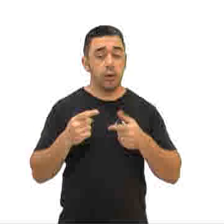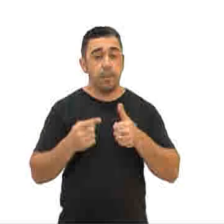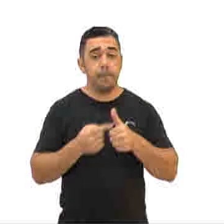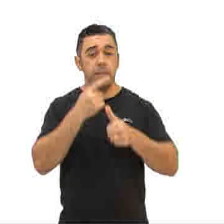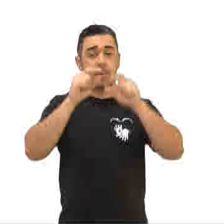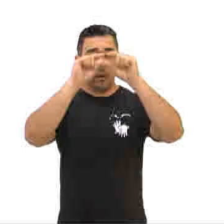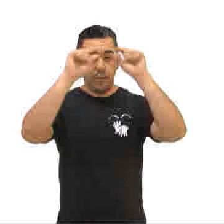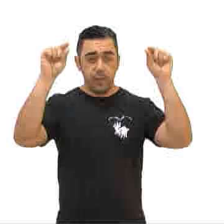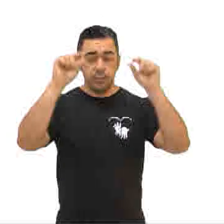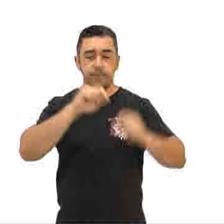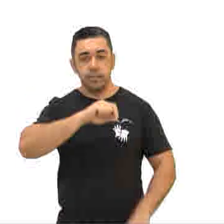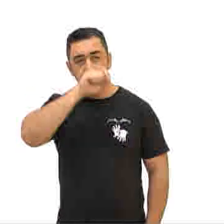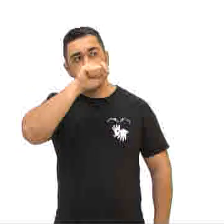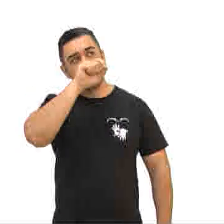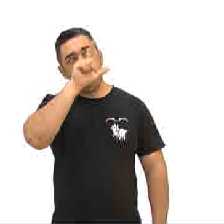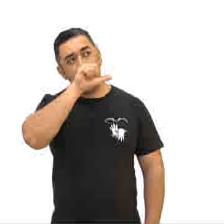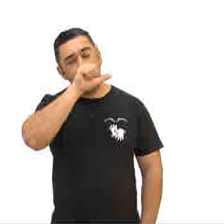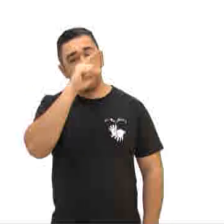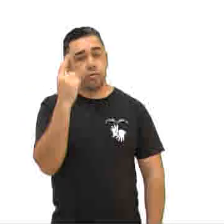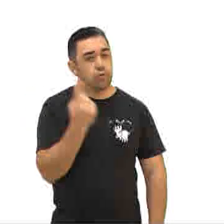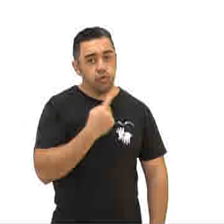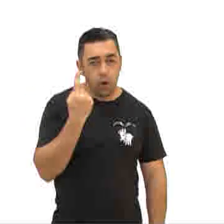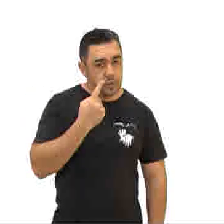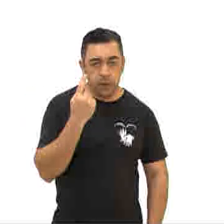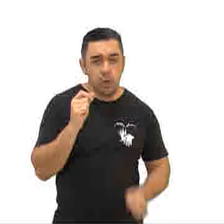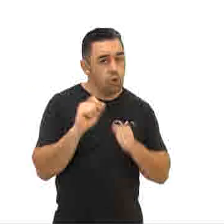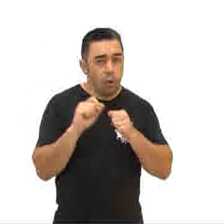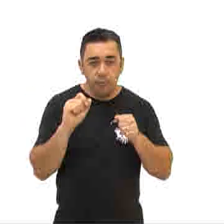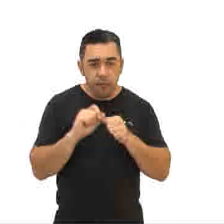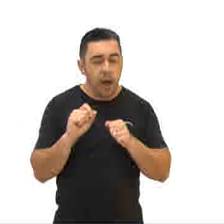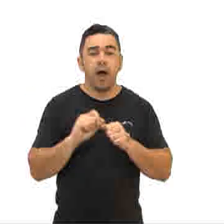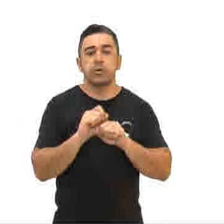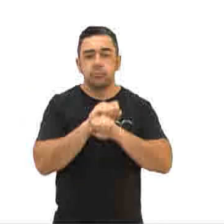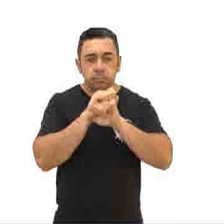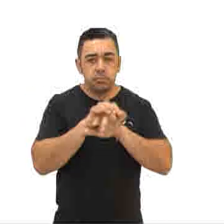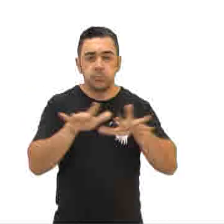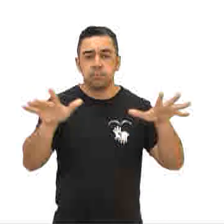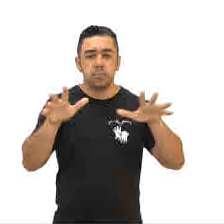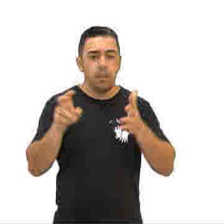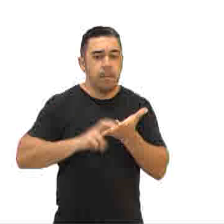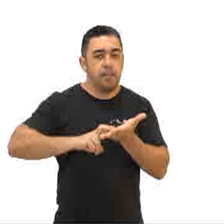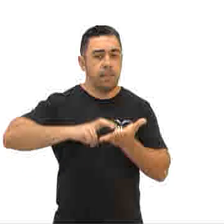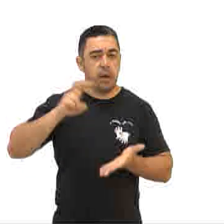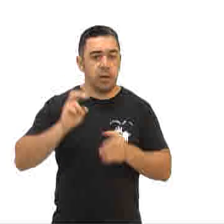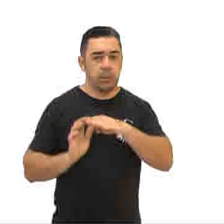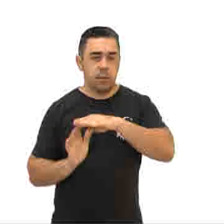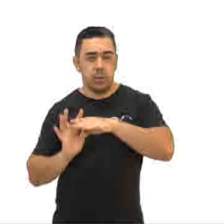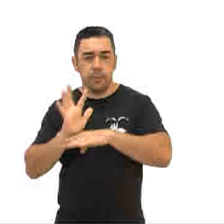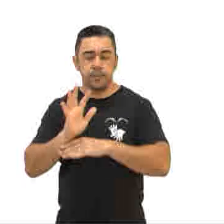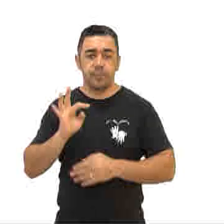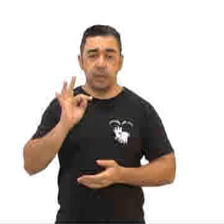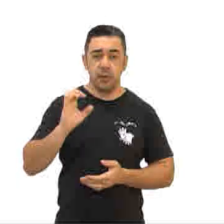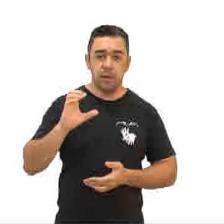poema. Um galo sozinho não tece uma manhã. Tecido, assim,